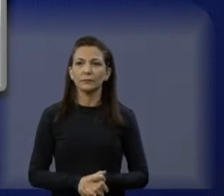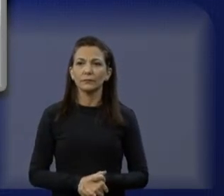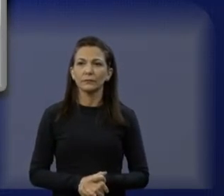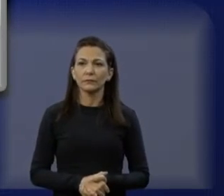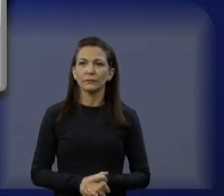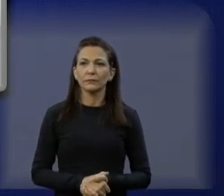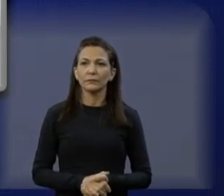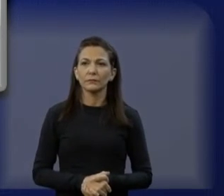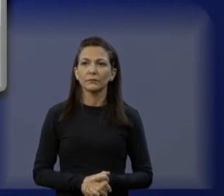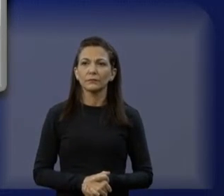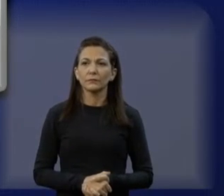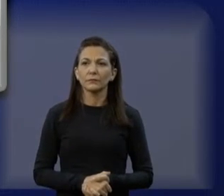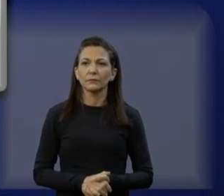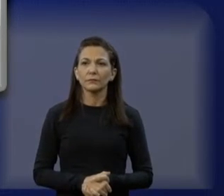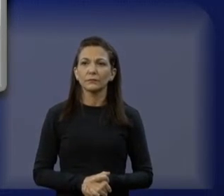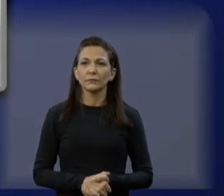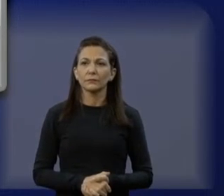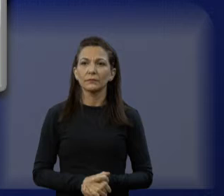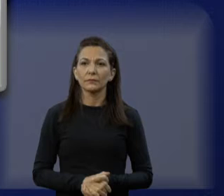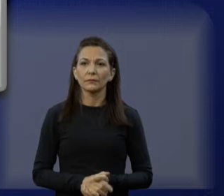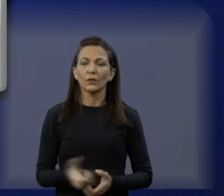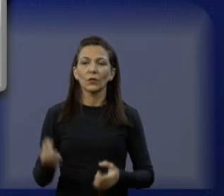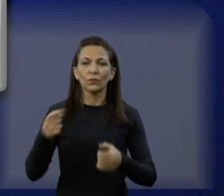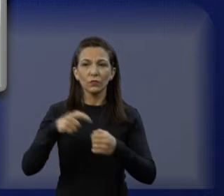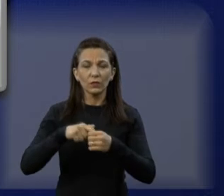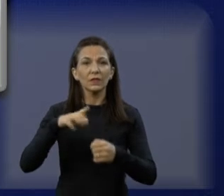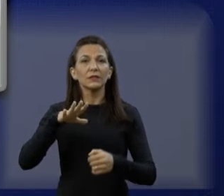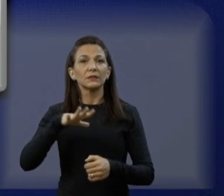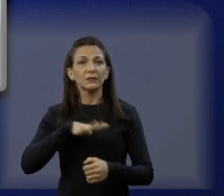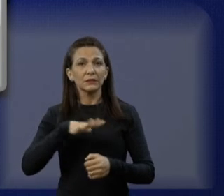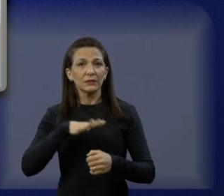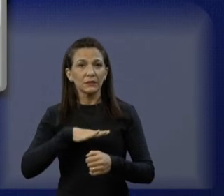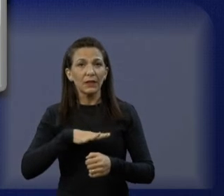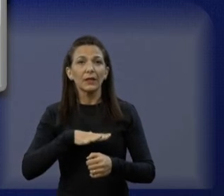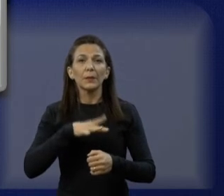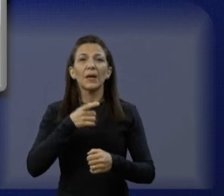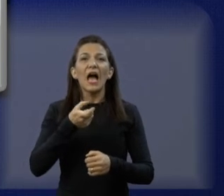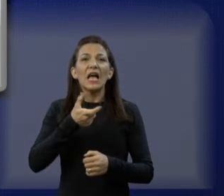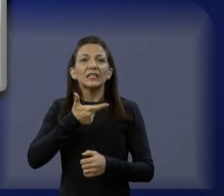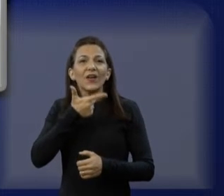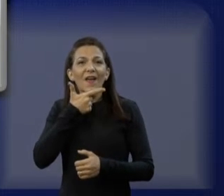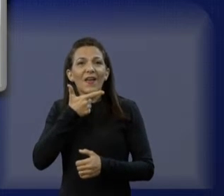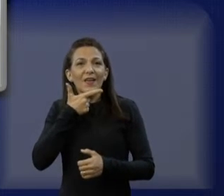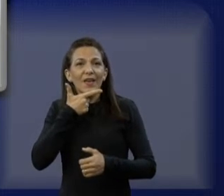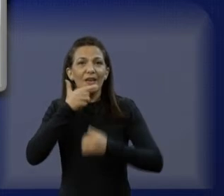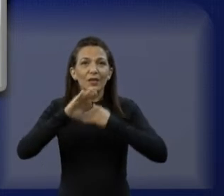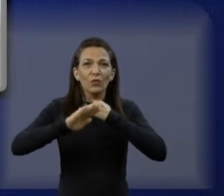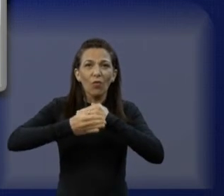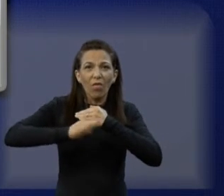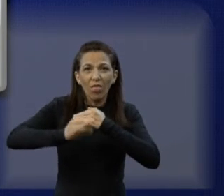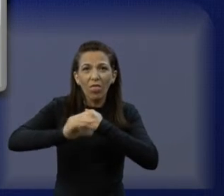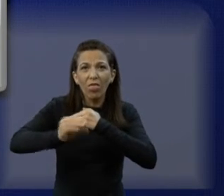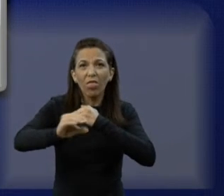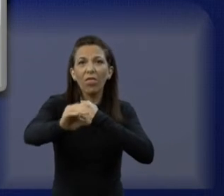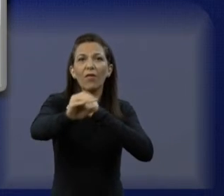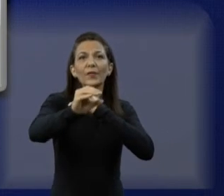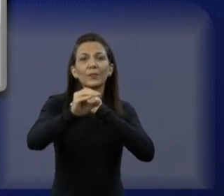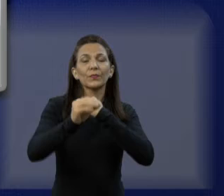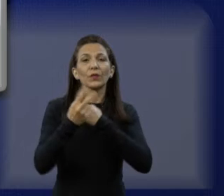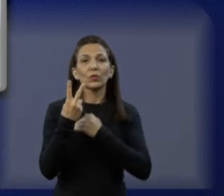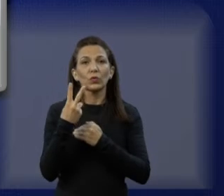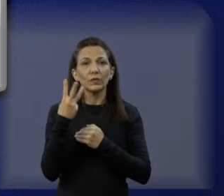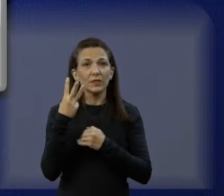próximo assunto a gente vai voltar nesta cidade Araraquara queijo suíço Eu já levantei isso aos